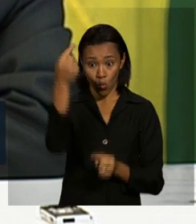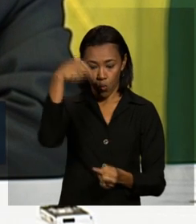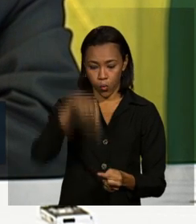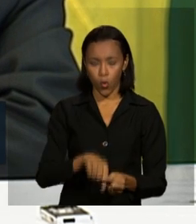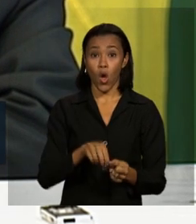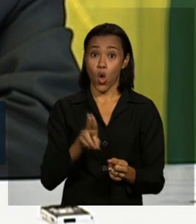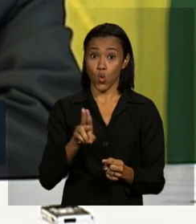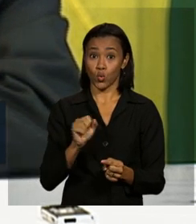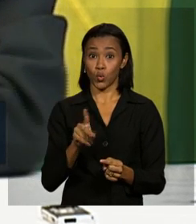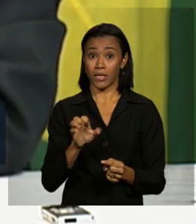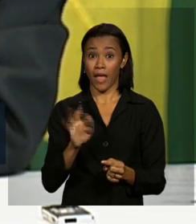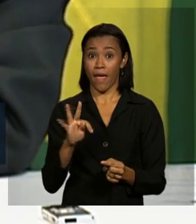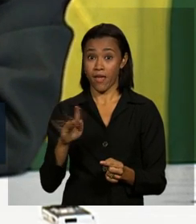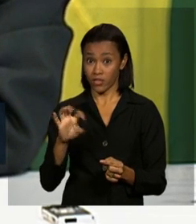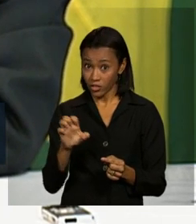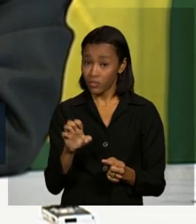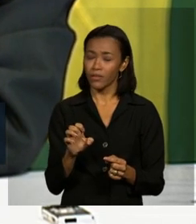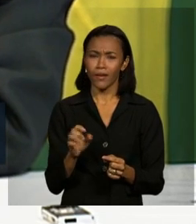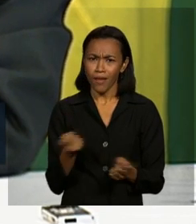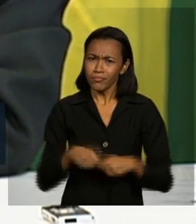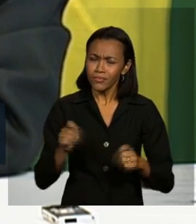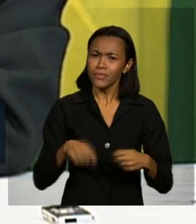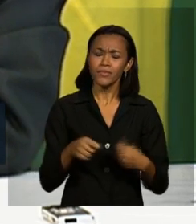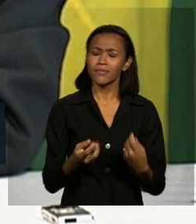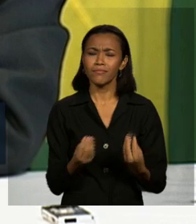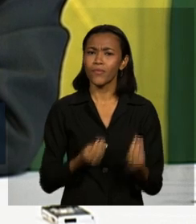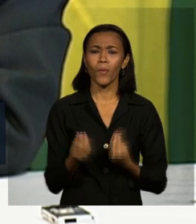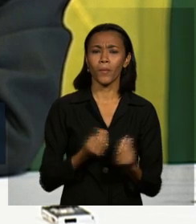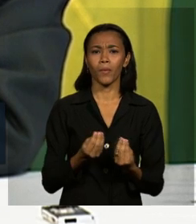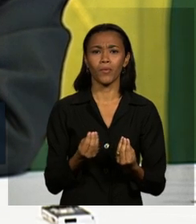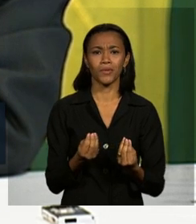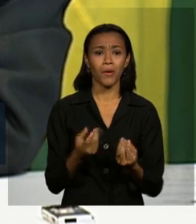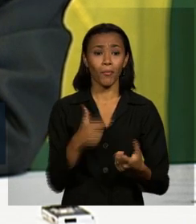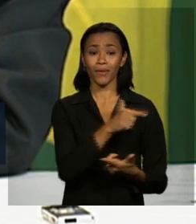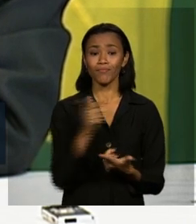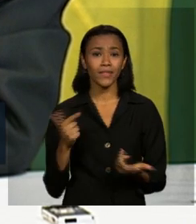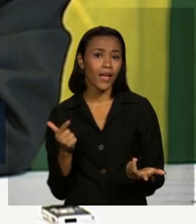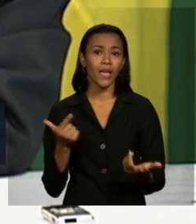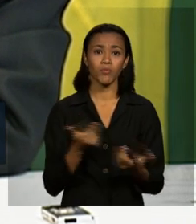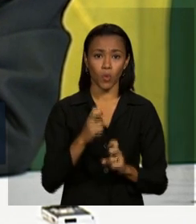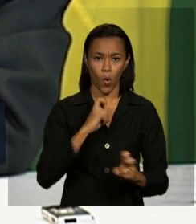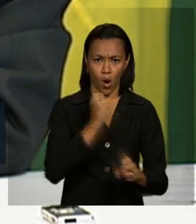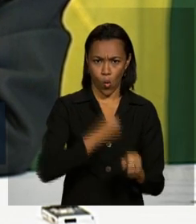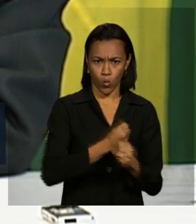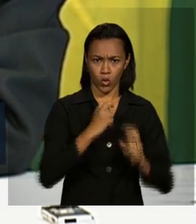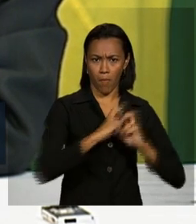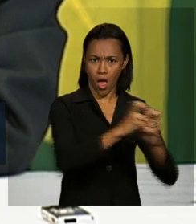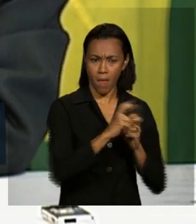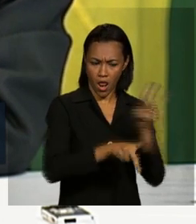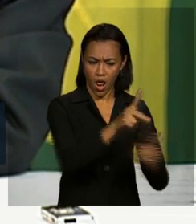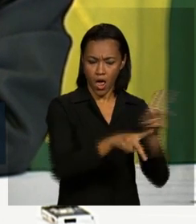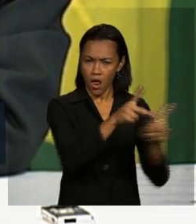brasileiro eh hoje não é possível se fazer Porque nós não dispomos de uma ferrovia